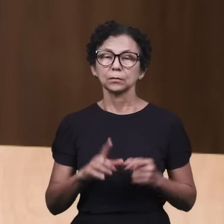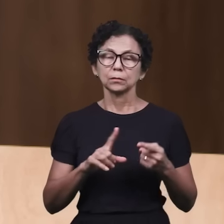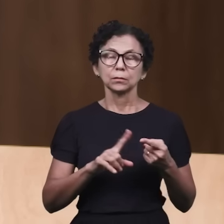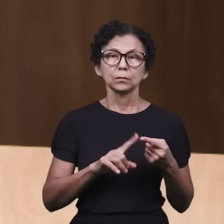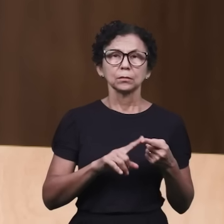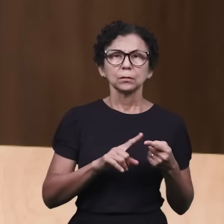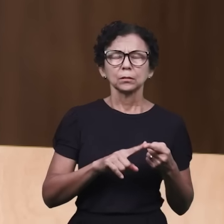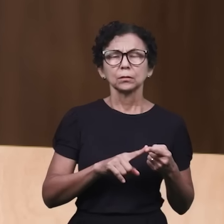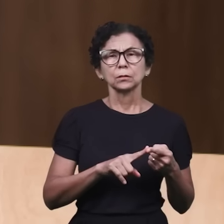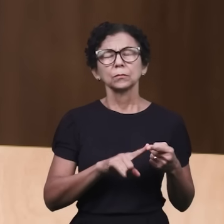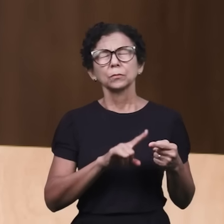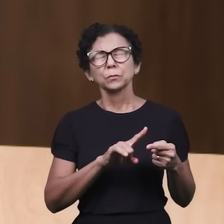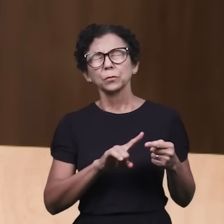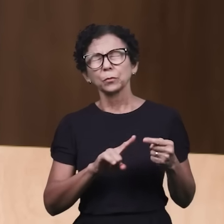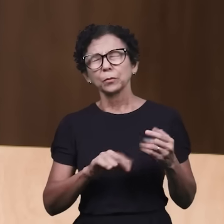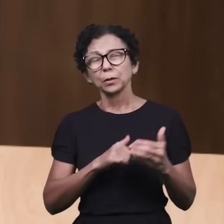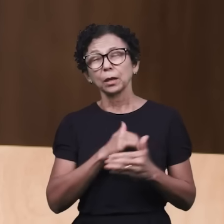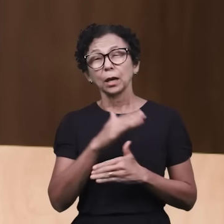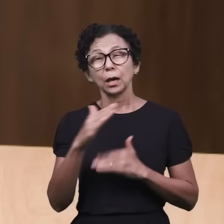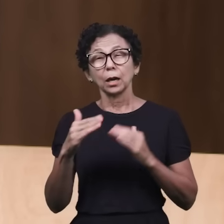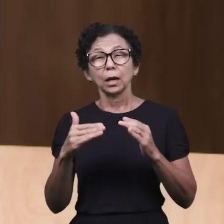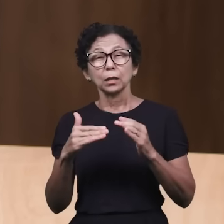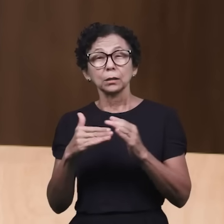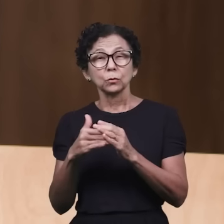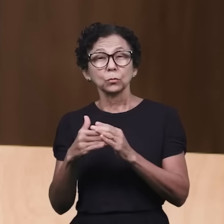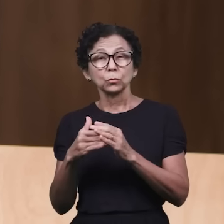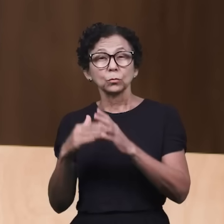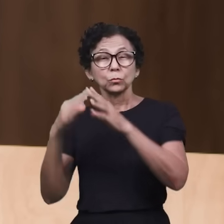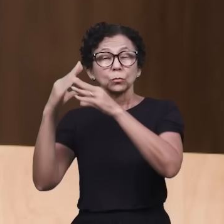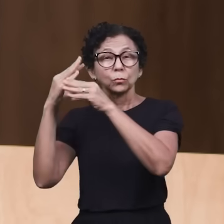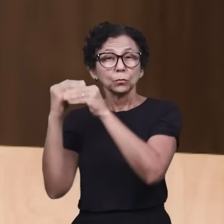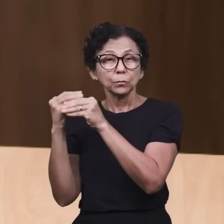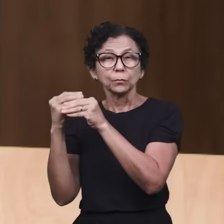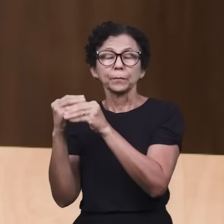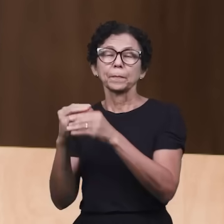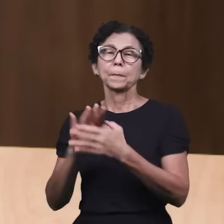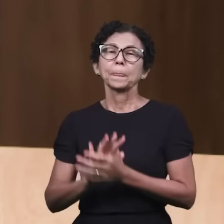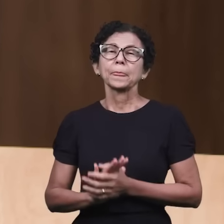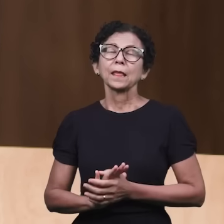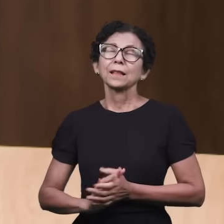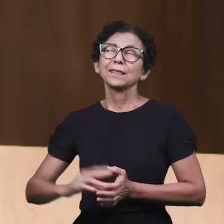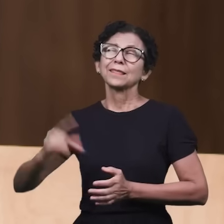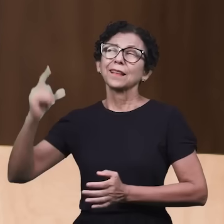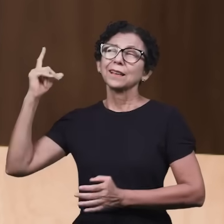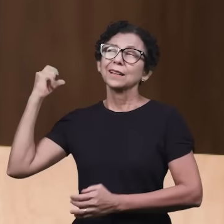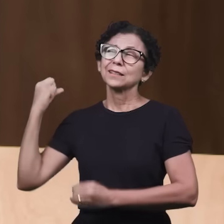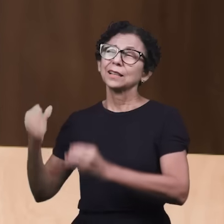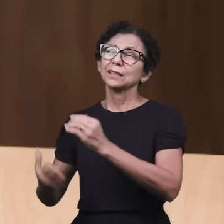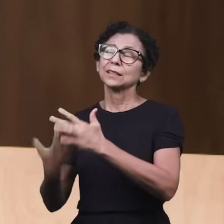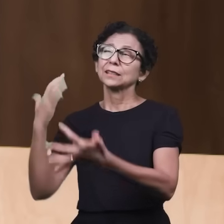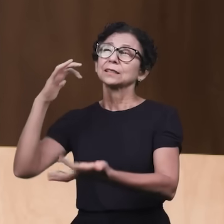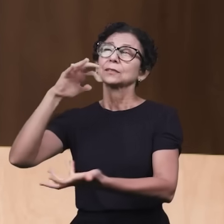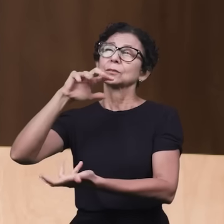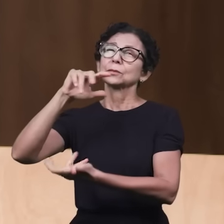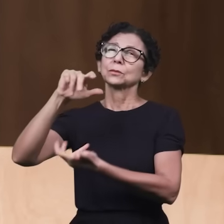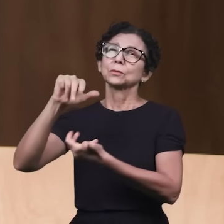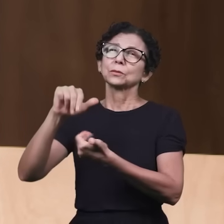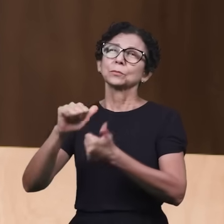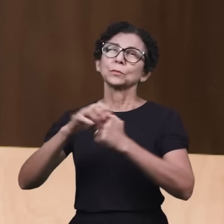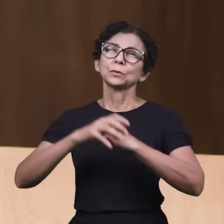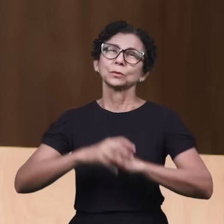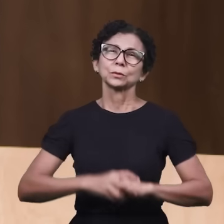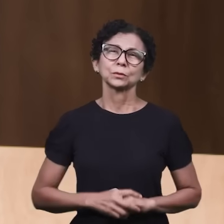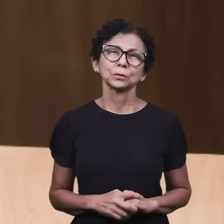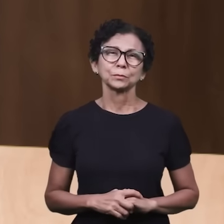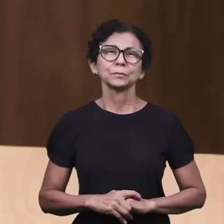Filho e a santificação no Espírito Santo. Então, é a obra perfeita, você foi feliz em sair, Wallace. É exatamente isso. Então, o